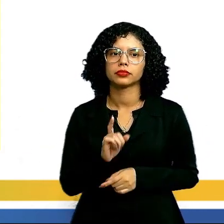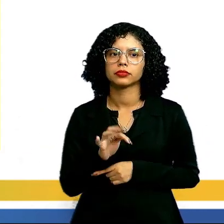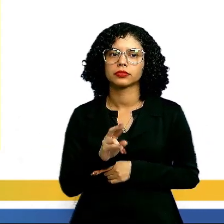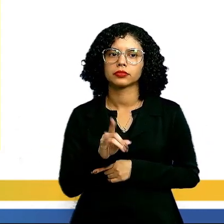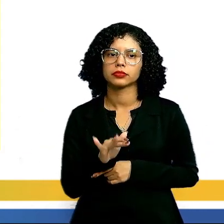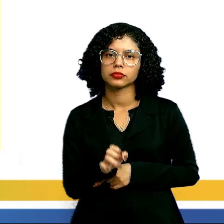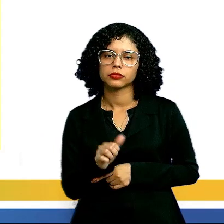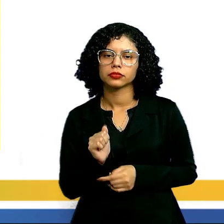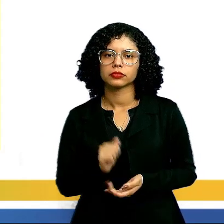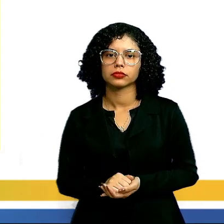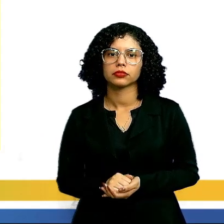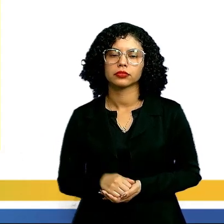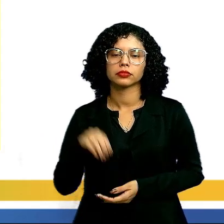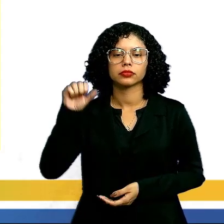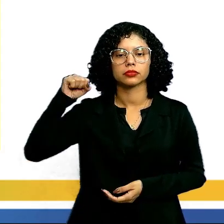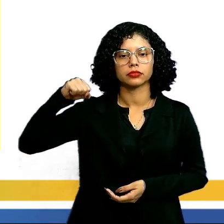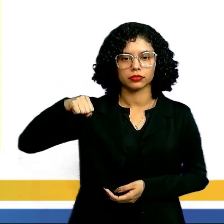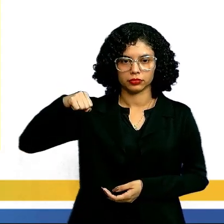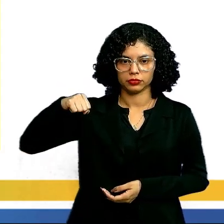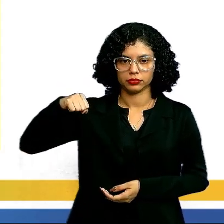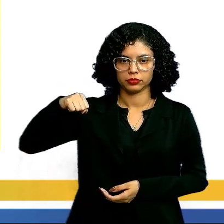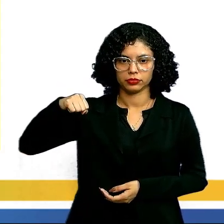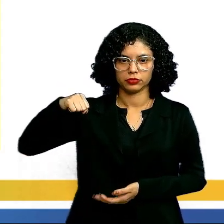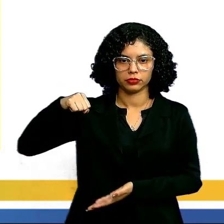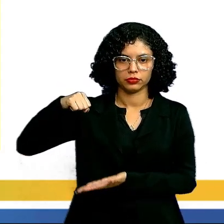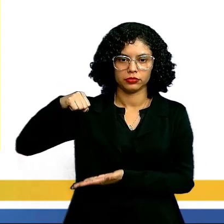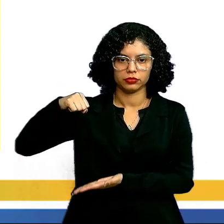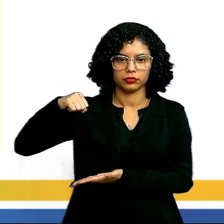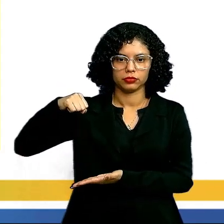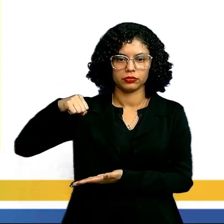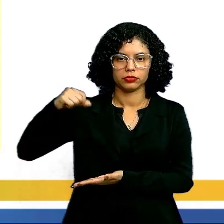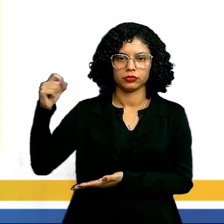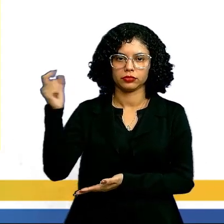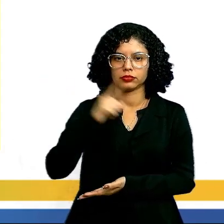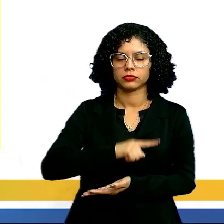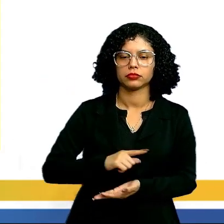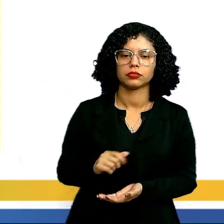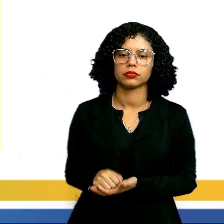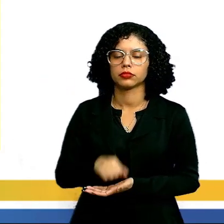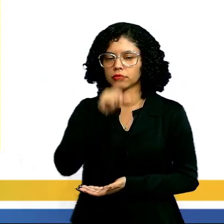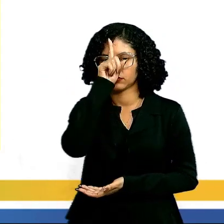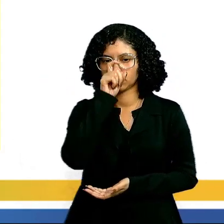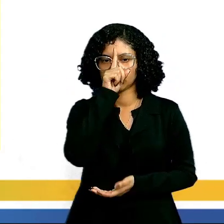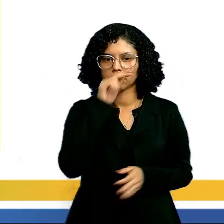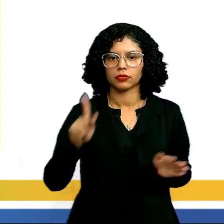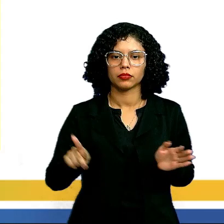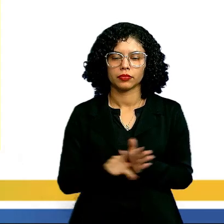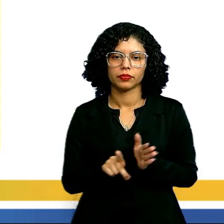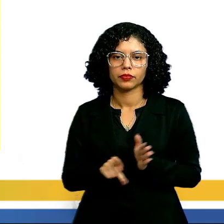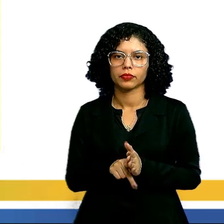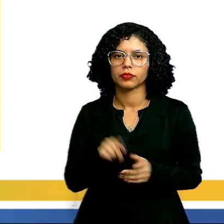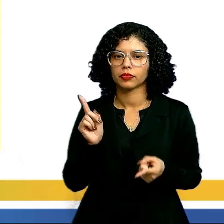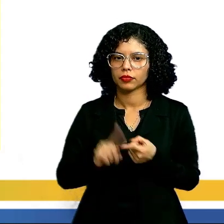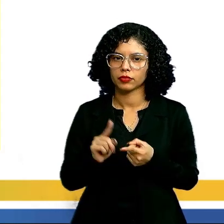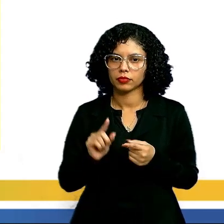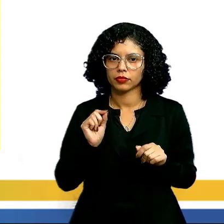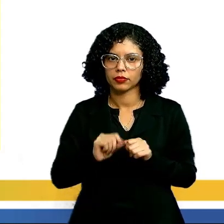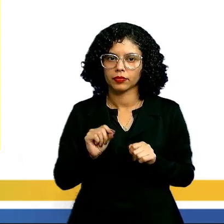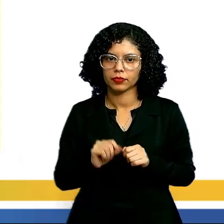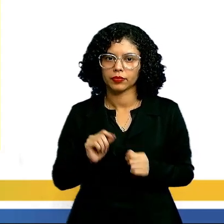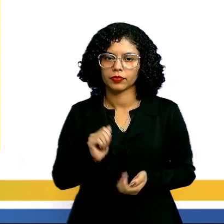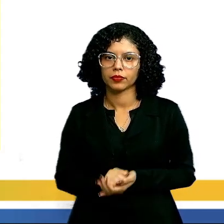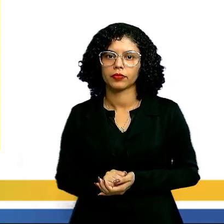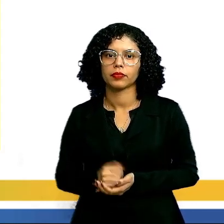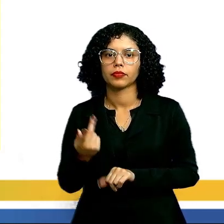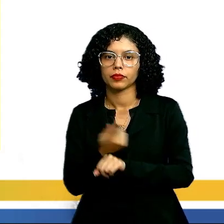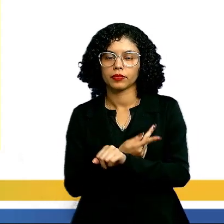ele andava com a lâmpada acesa no período do sol, em meio-dia, por exemplo. Por que você está fazendo isso?